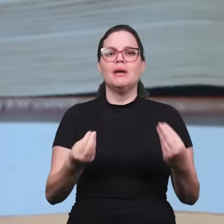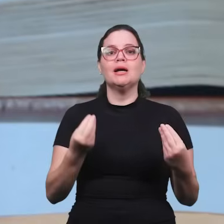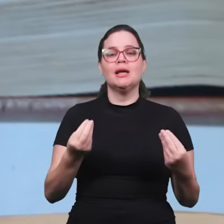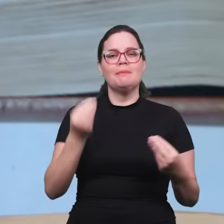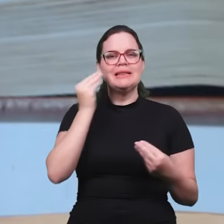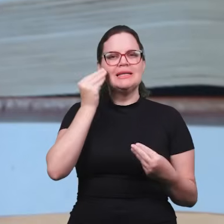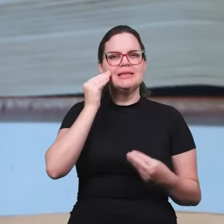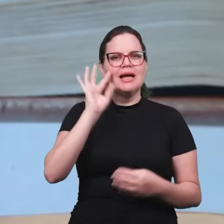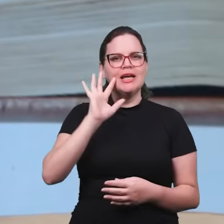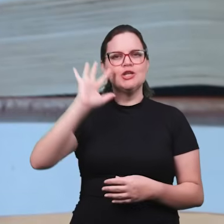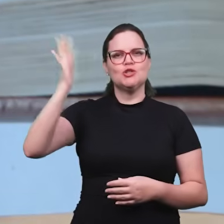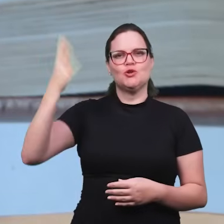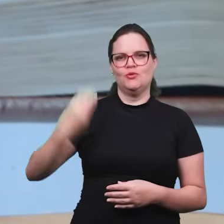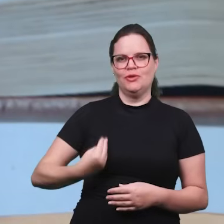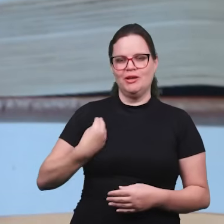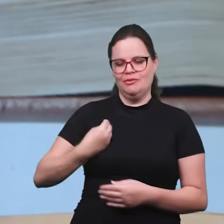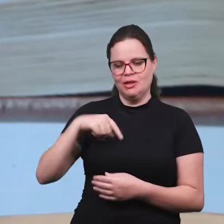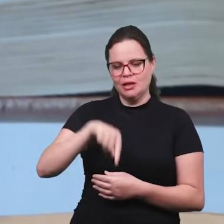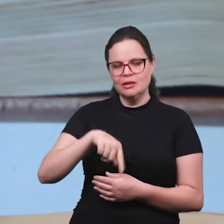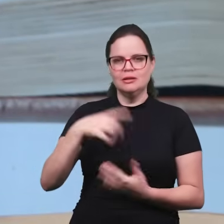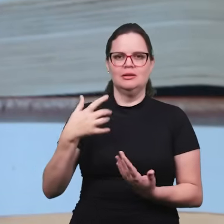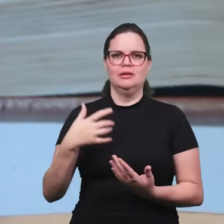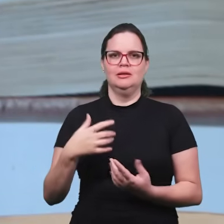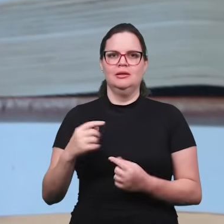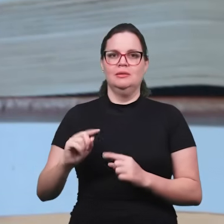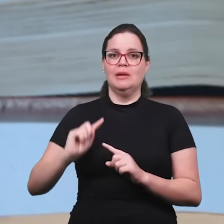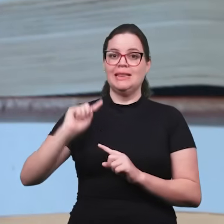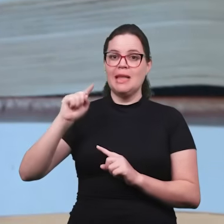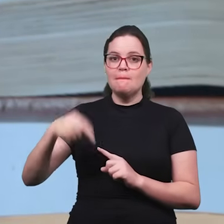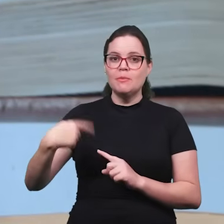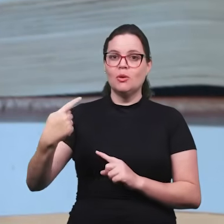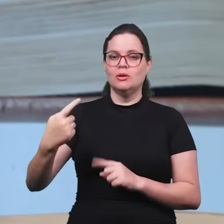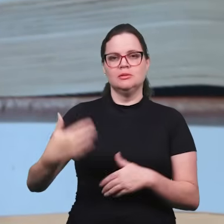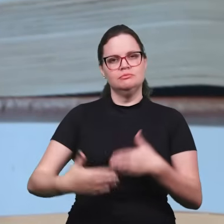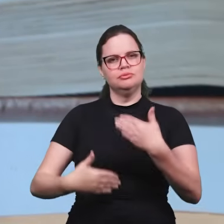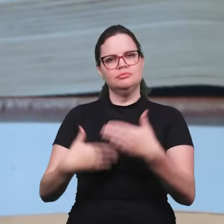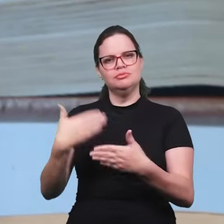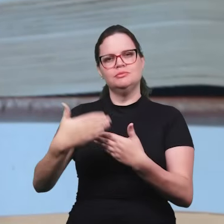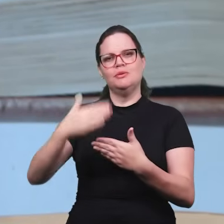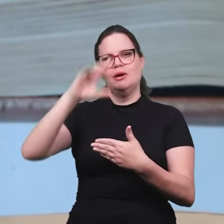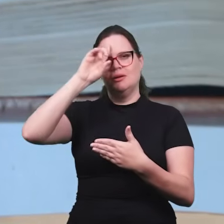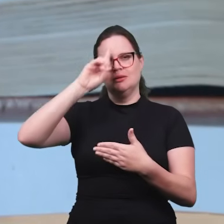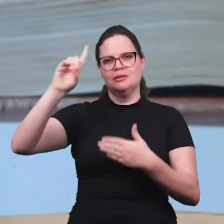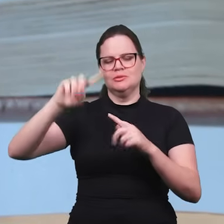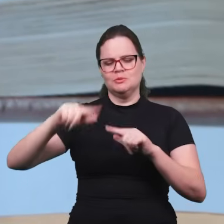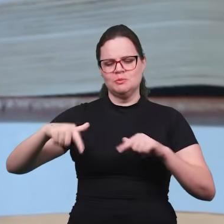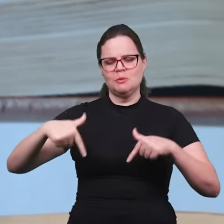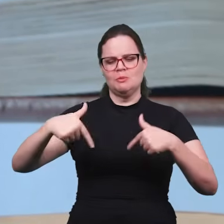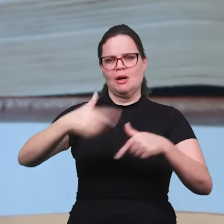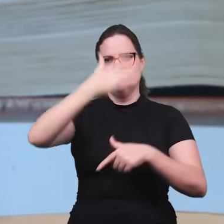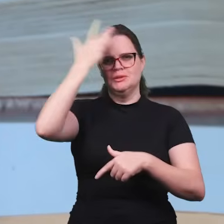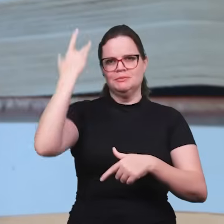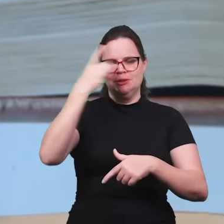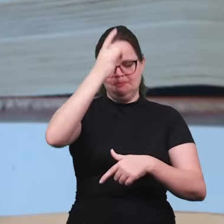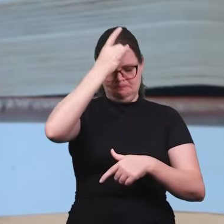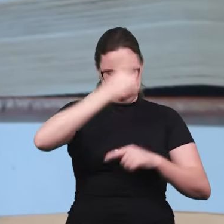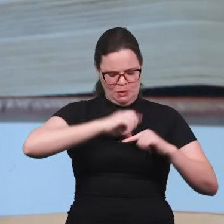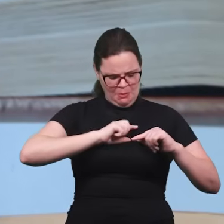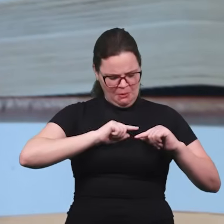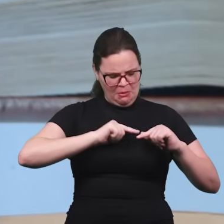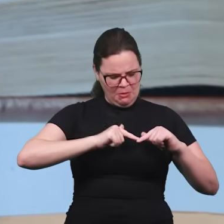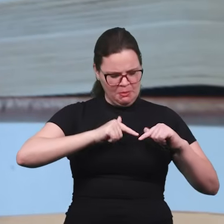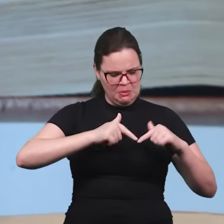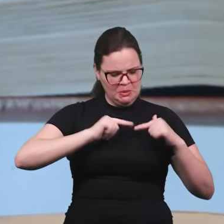nossos problemas dessa vida. Mas à medida que o Espírito Santo vai agindo em nós, aí nós vamos